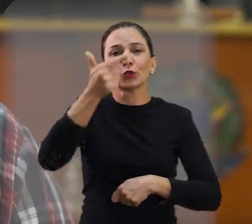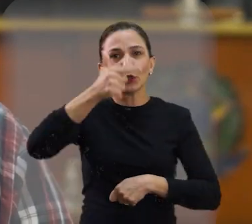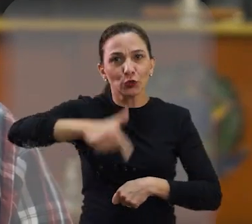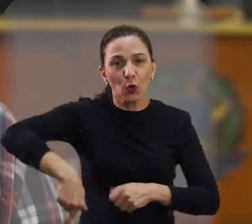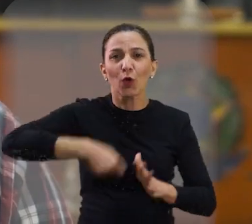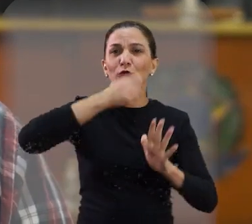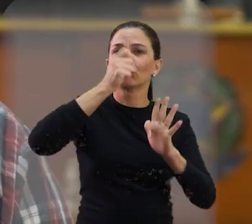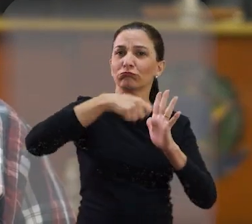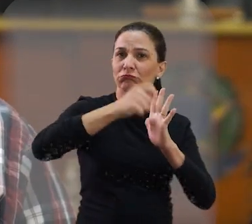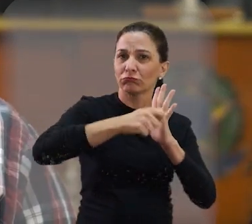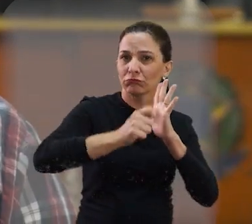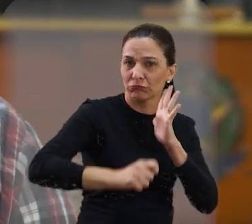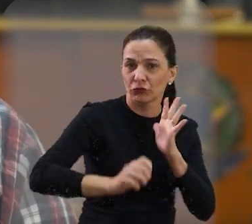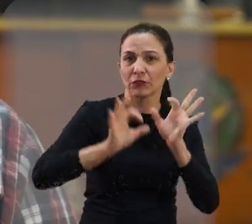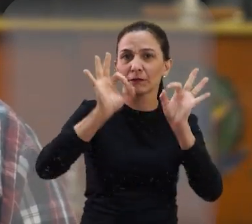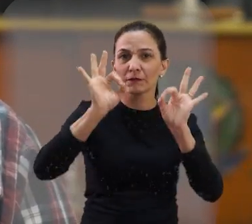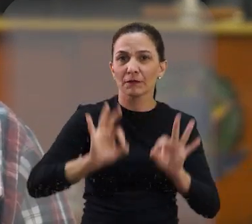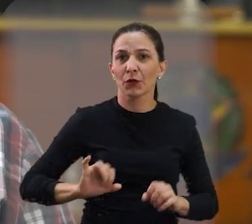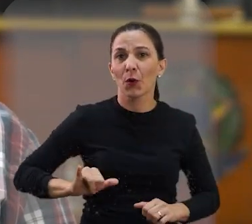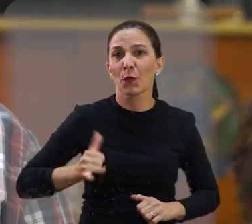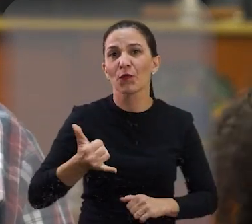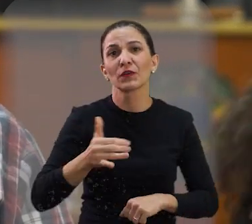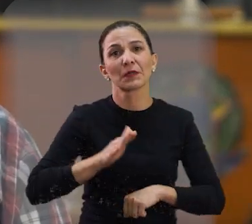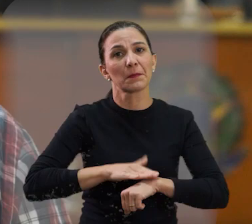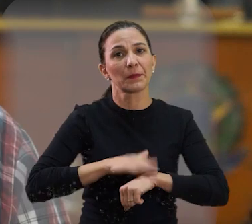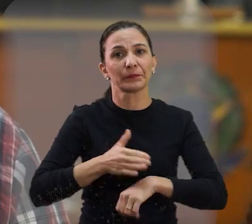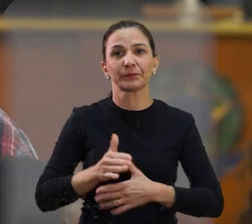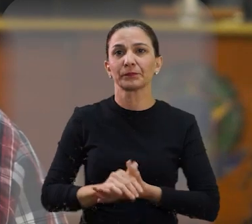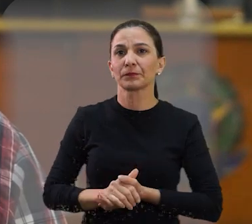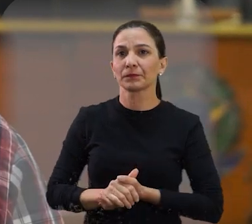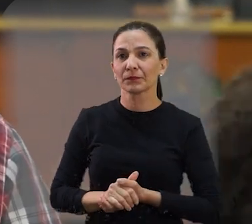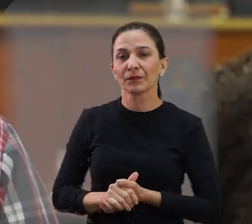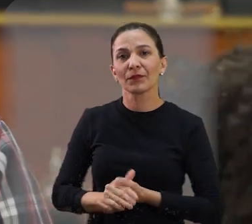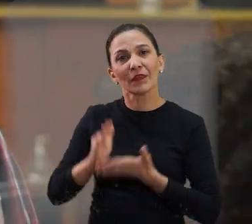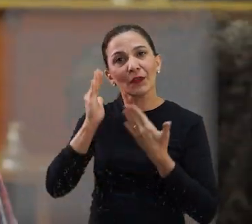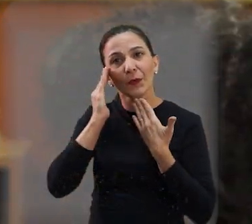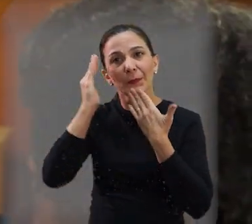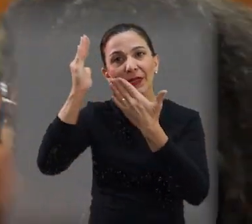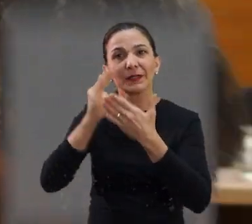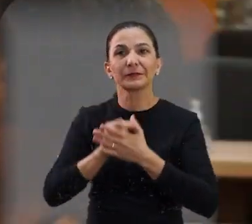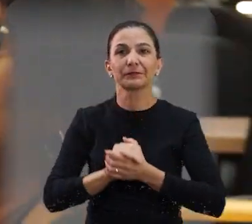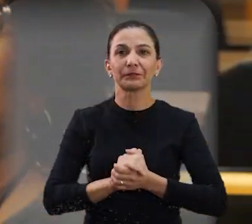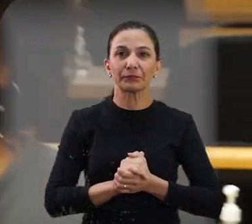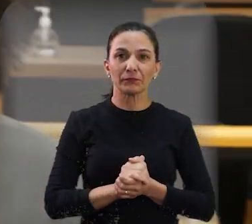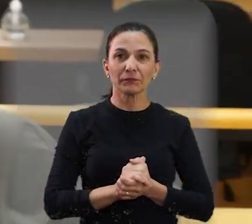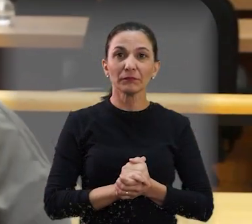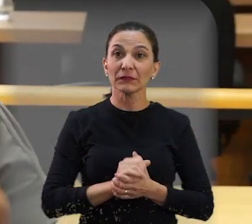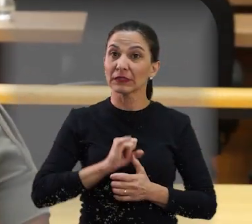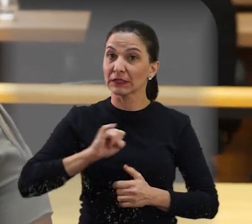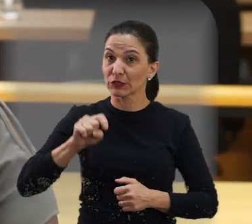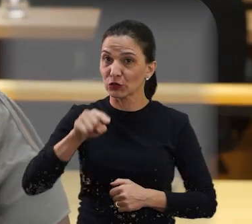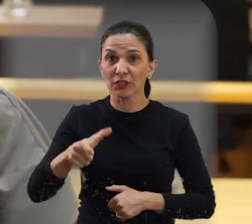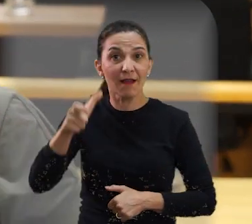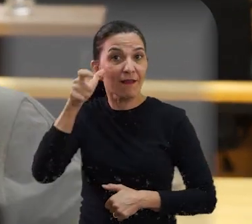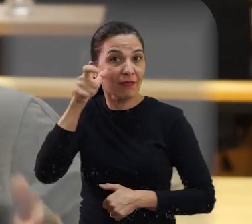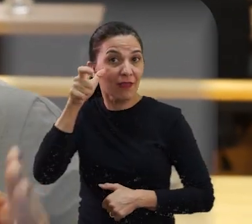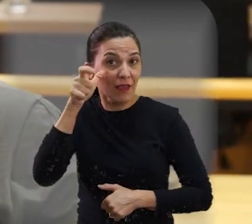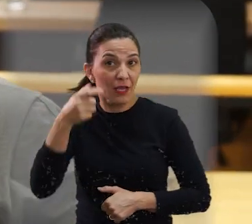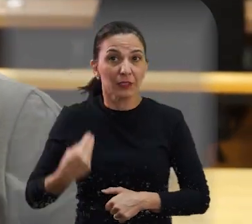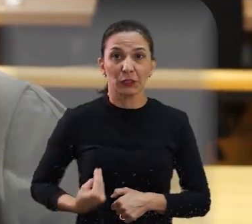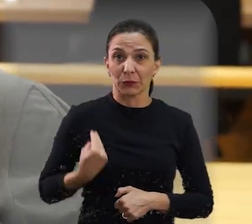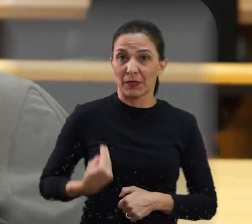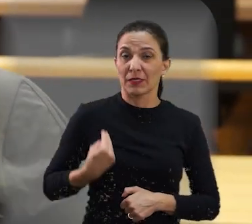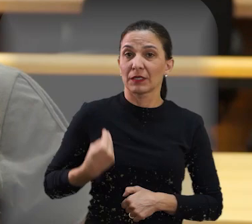o parcelamento e aproveitar esse revis muito obrigada se você tem interesse